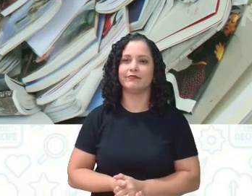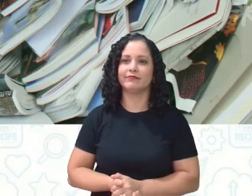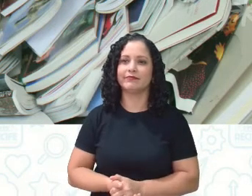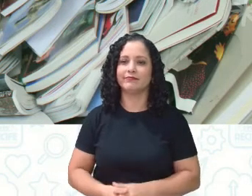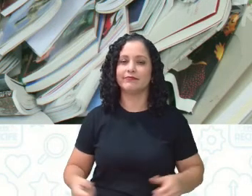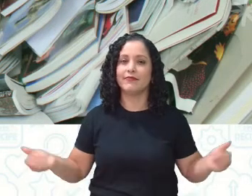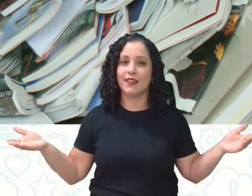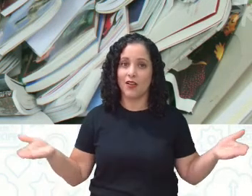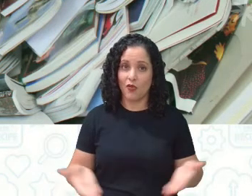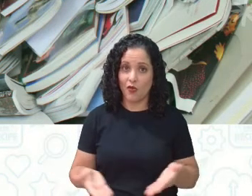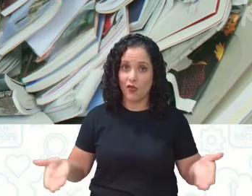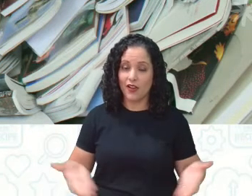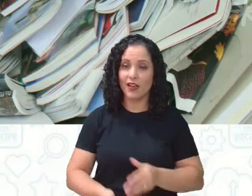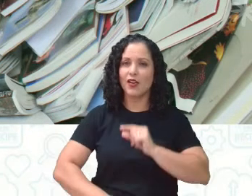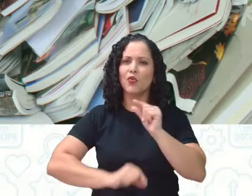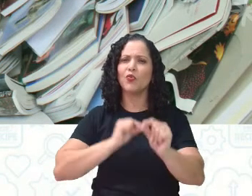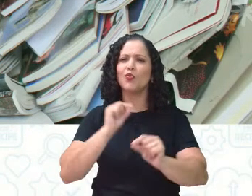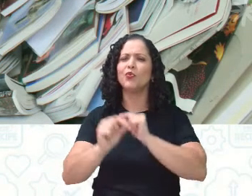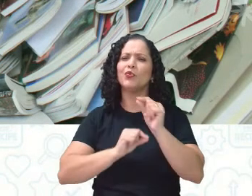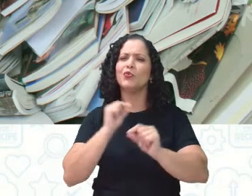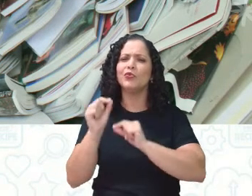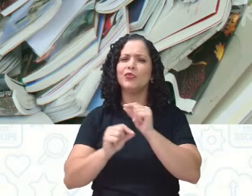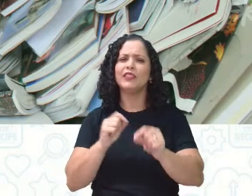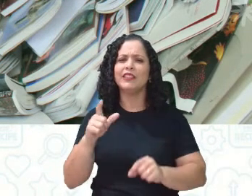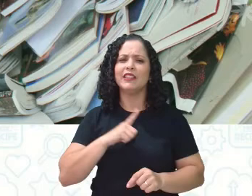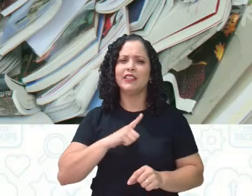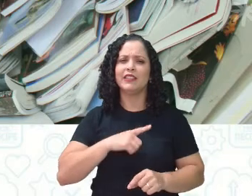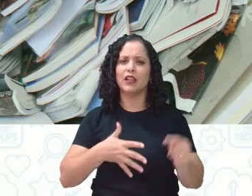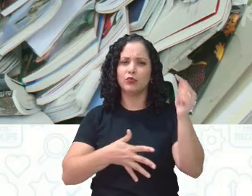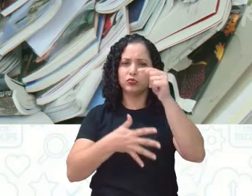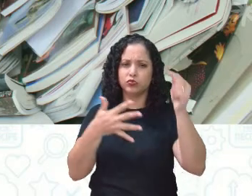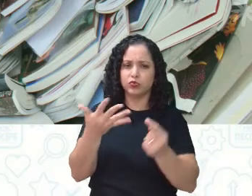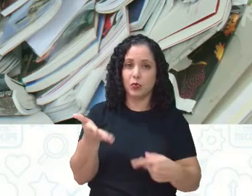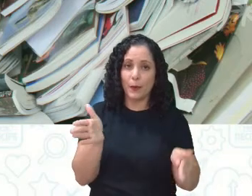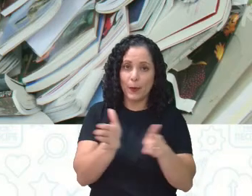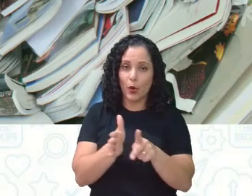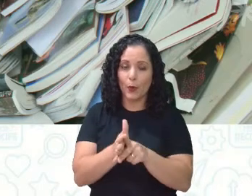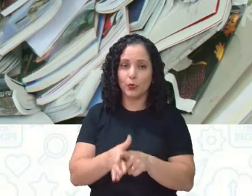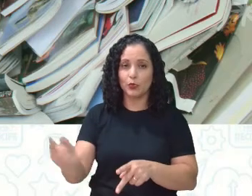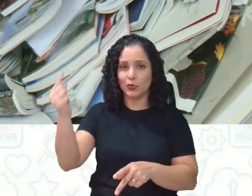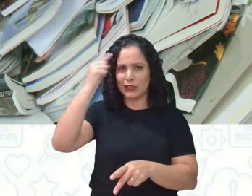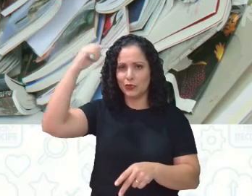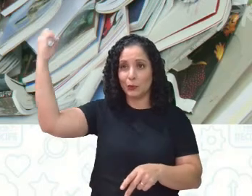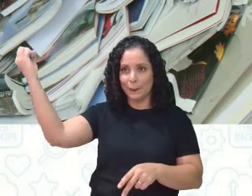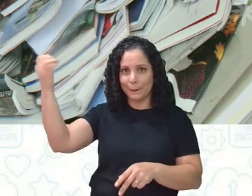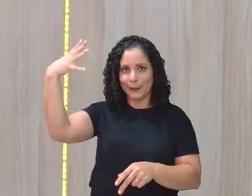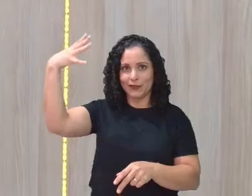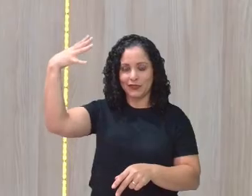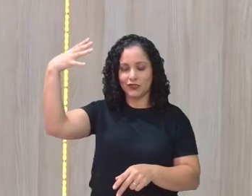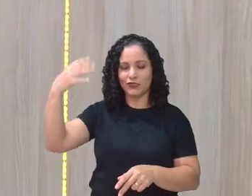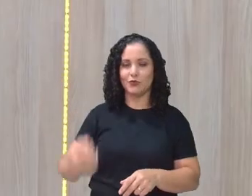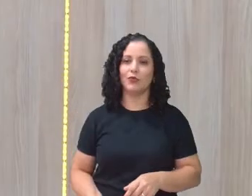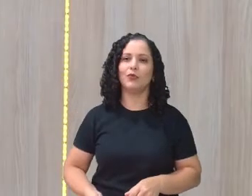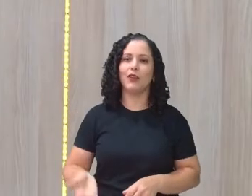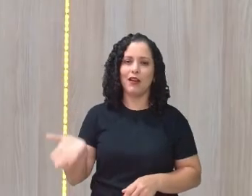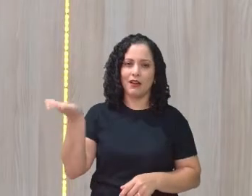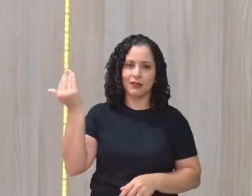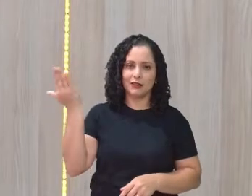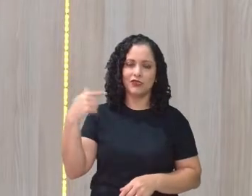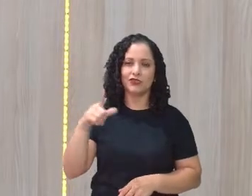E aí, olha, as premissas, né, os princípios do iluminismo, né? Lá no iluminismo existia